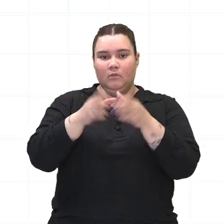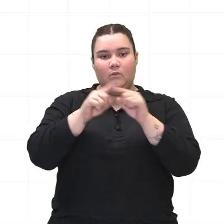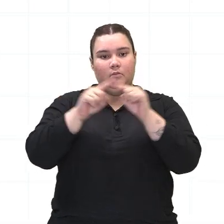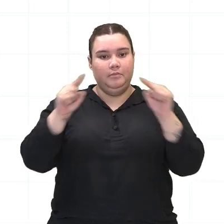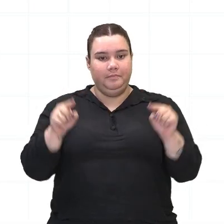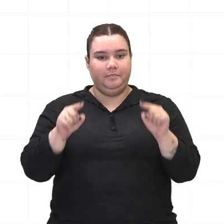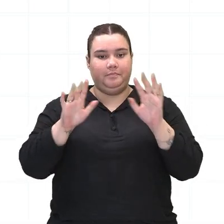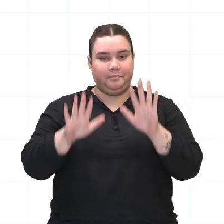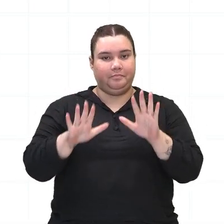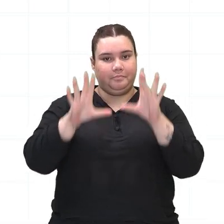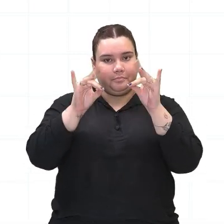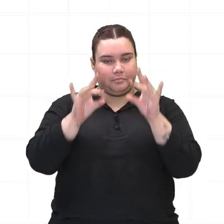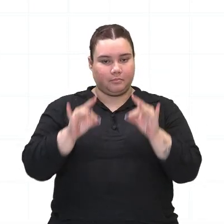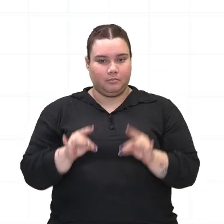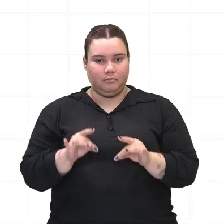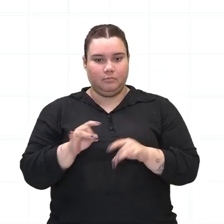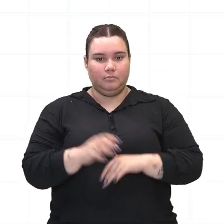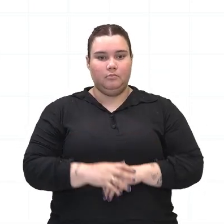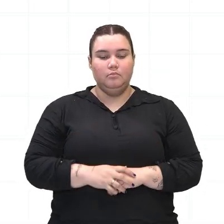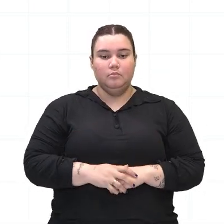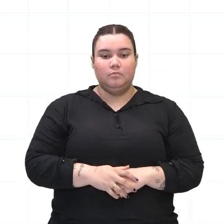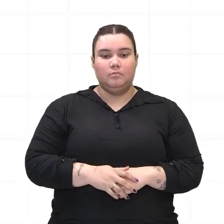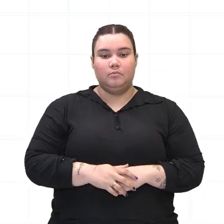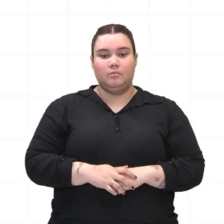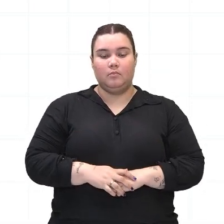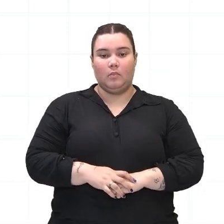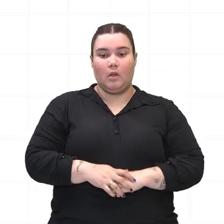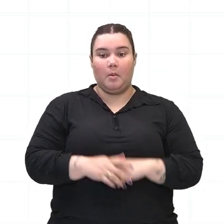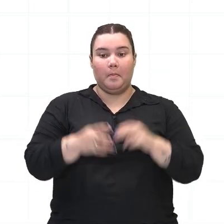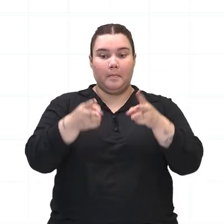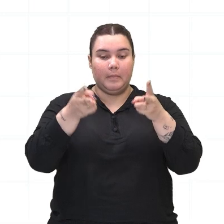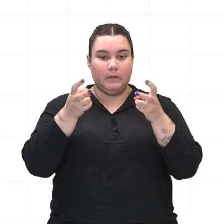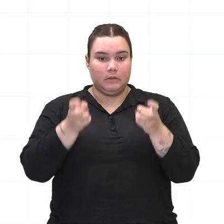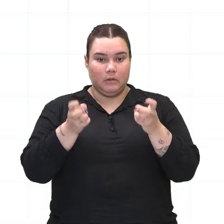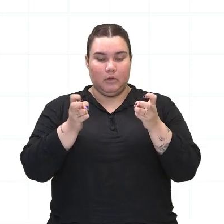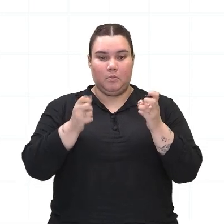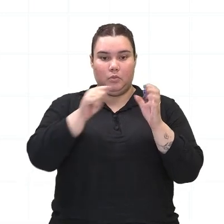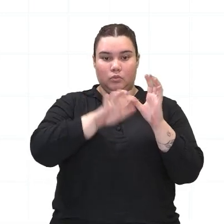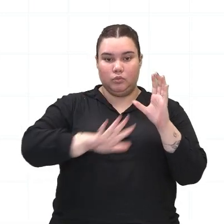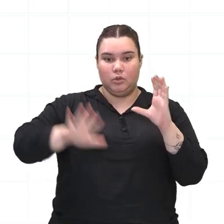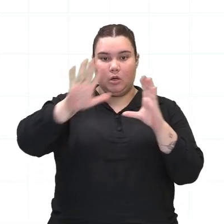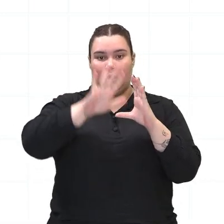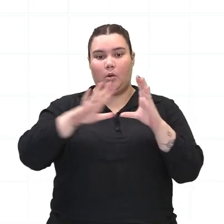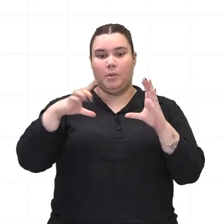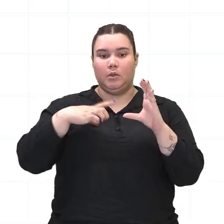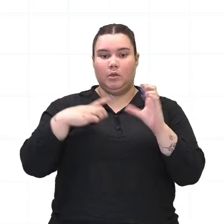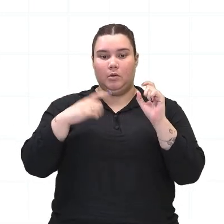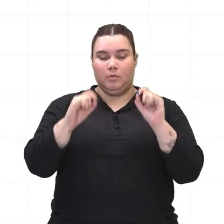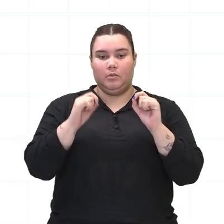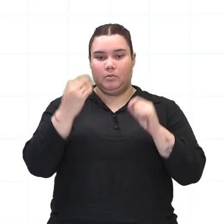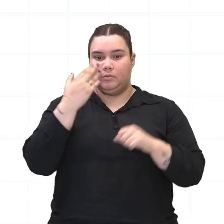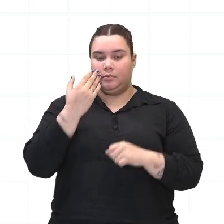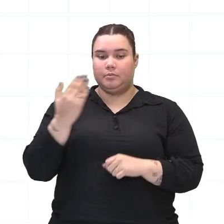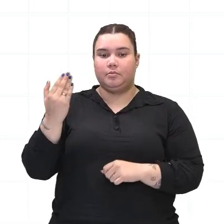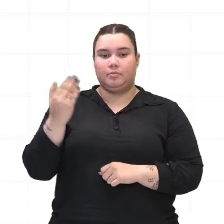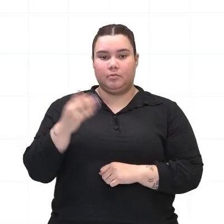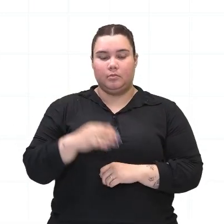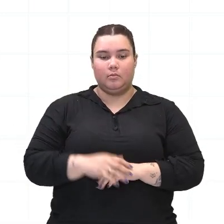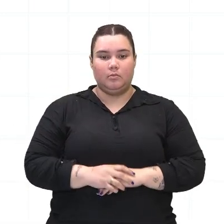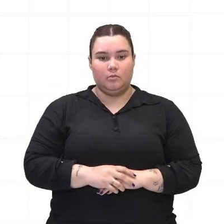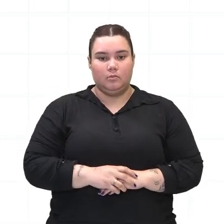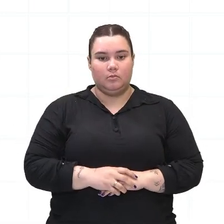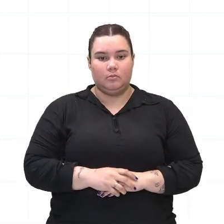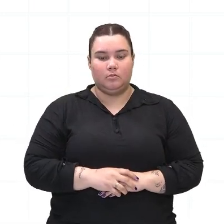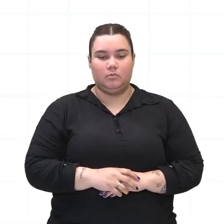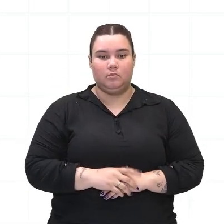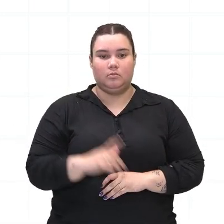vamos devagar. Vamos perceber que dentro do geral, olha só, falamos aqui que eu